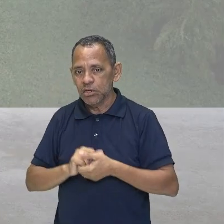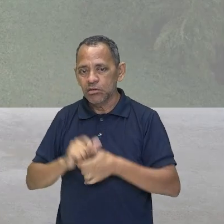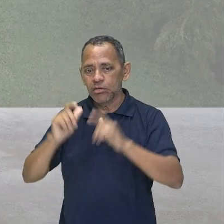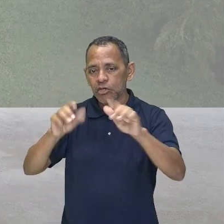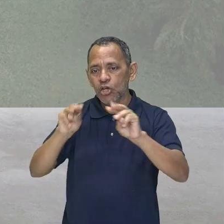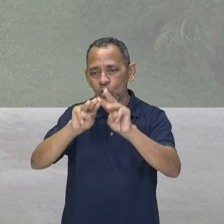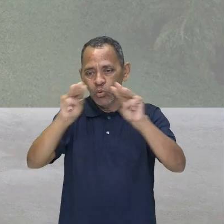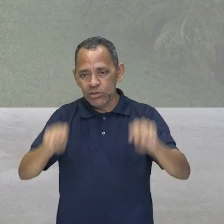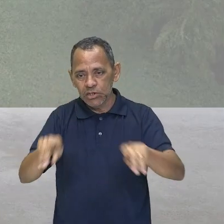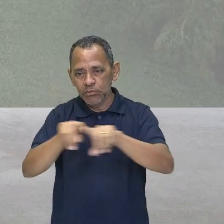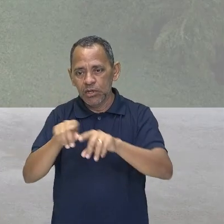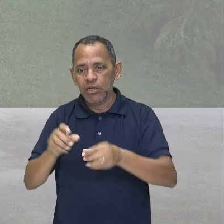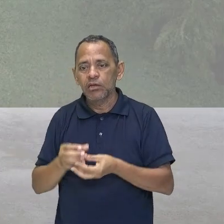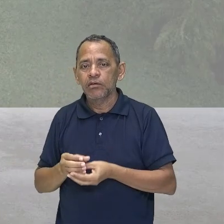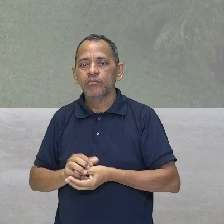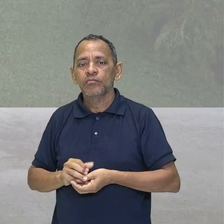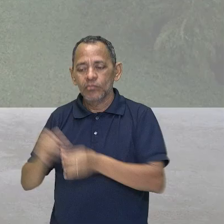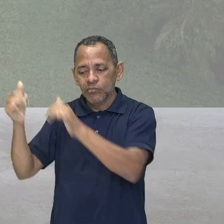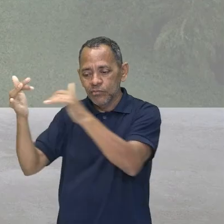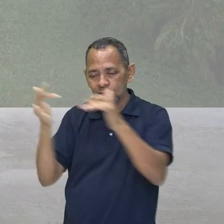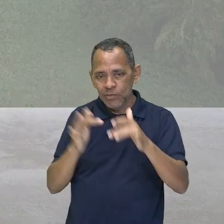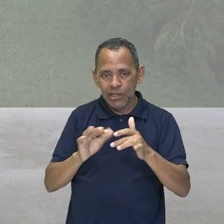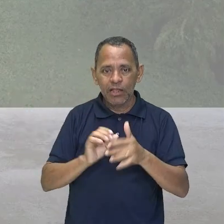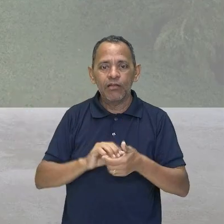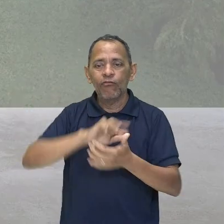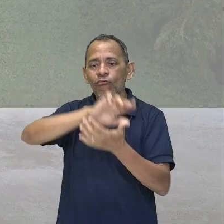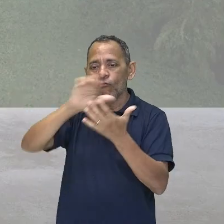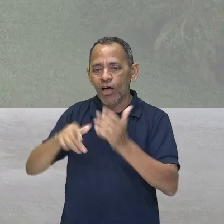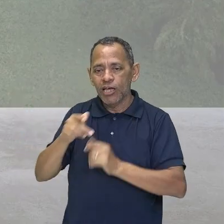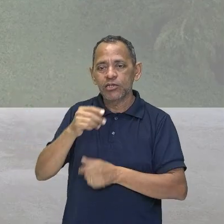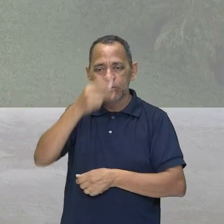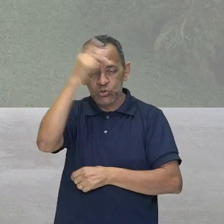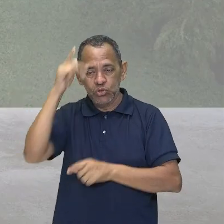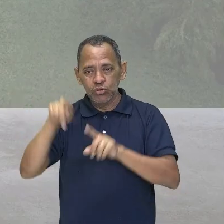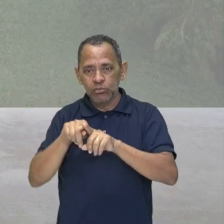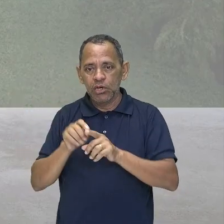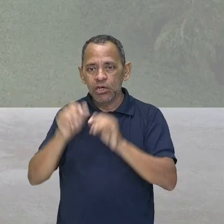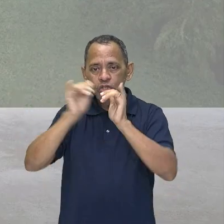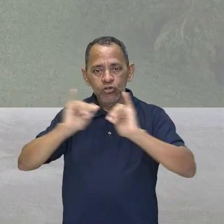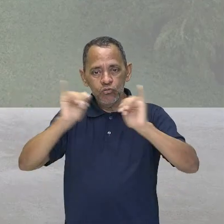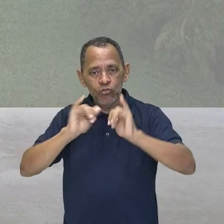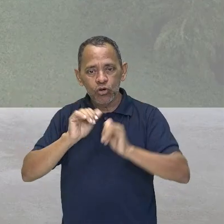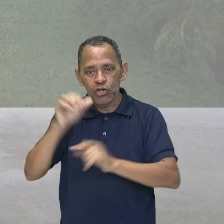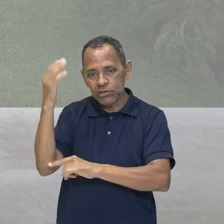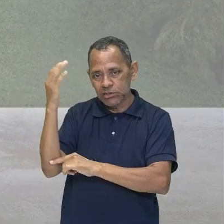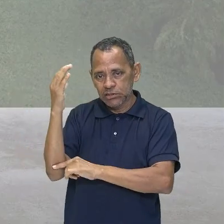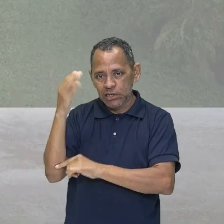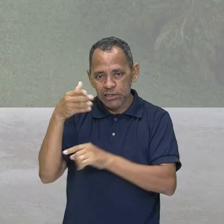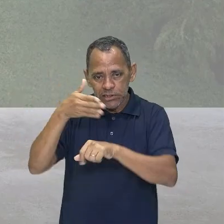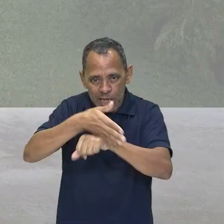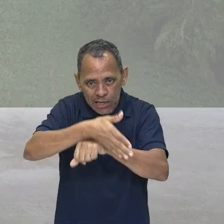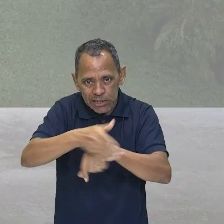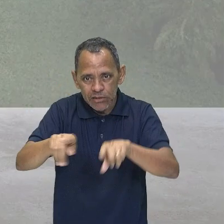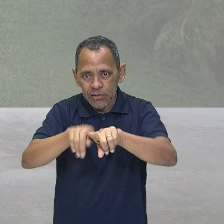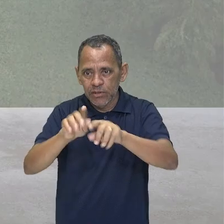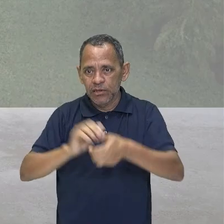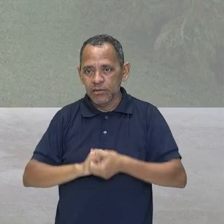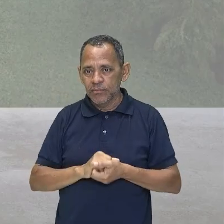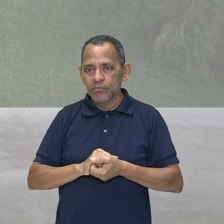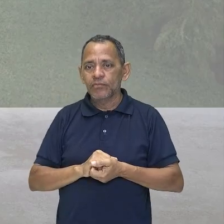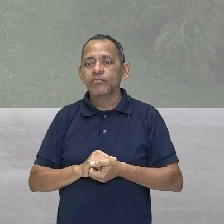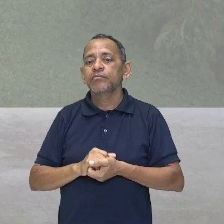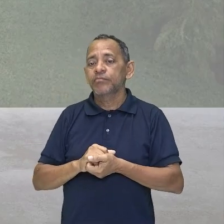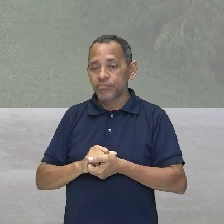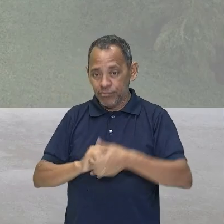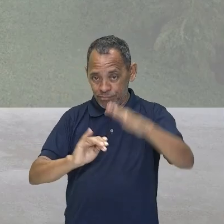que recebem milhares de visitantes anualmente, divulgando a ciência de forma acessível. Assim como a Fiocruz, o Butantan teve um